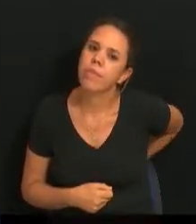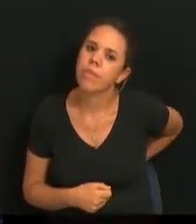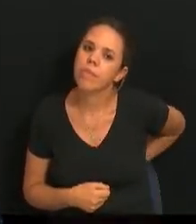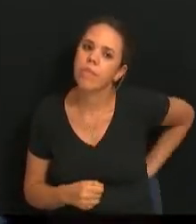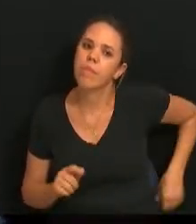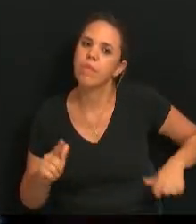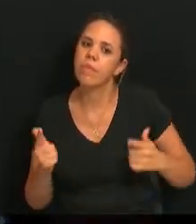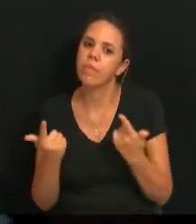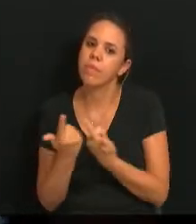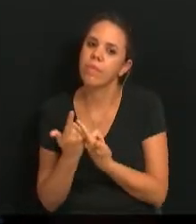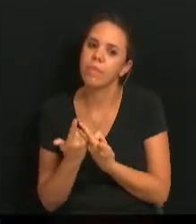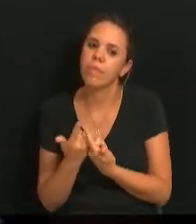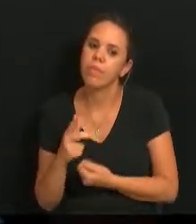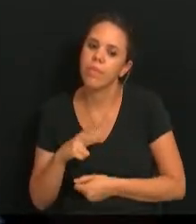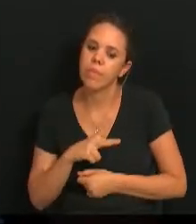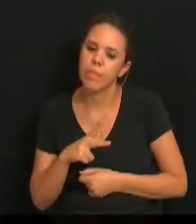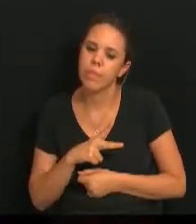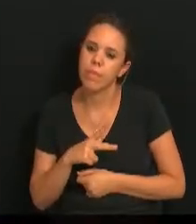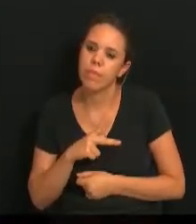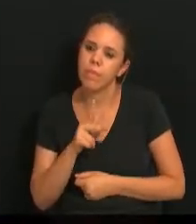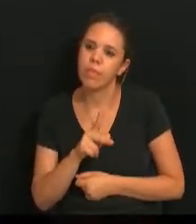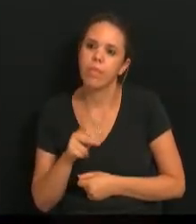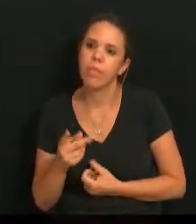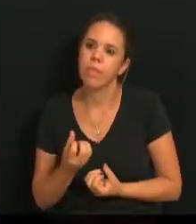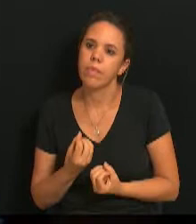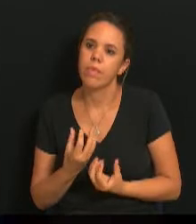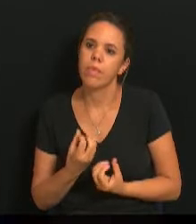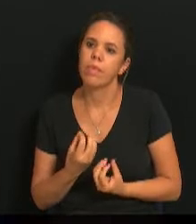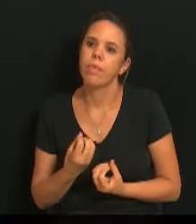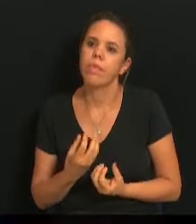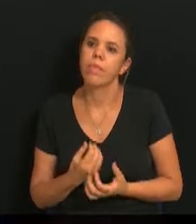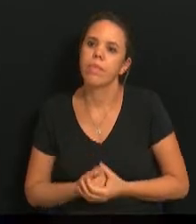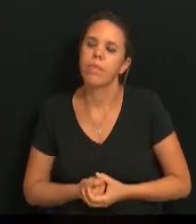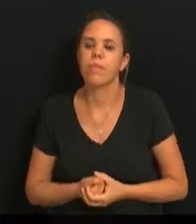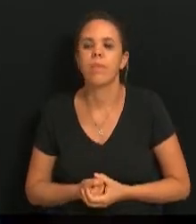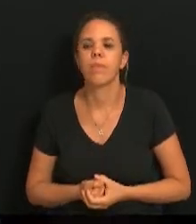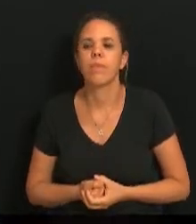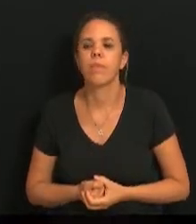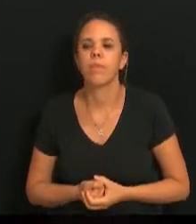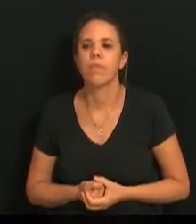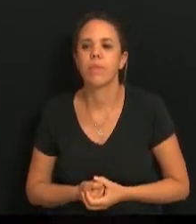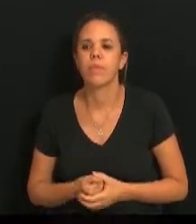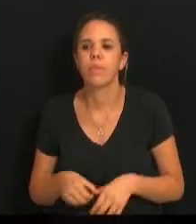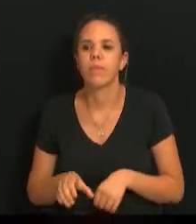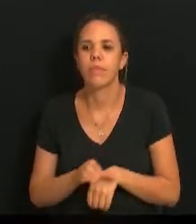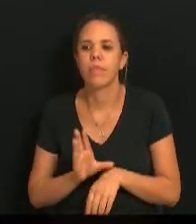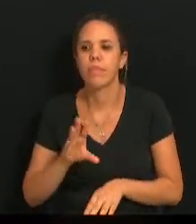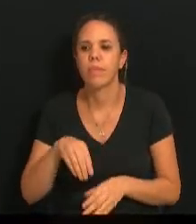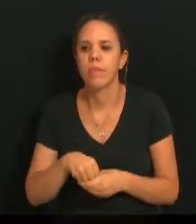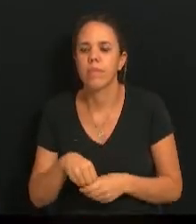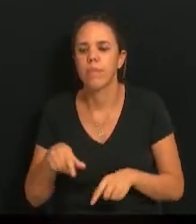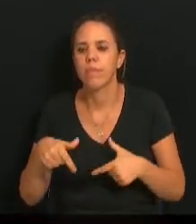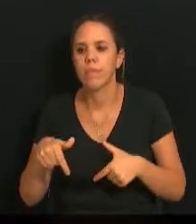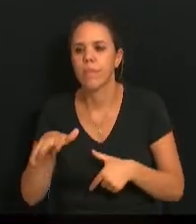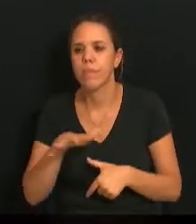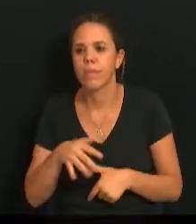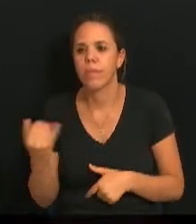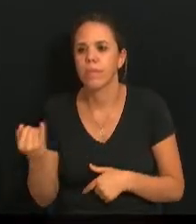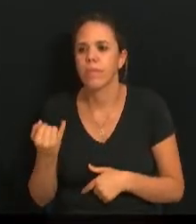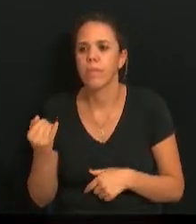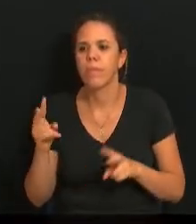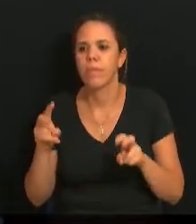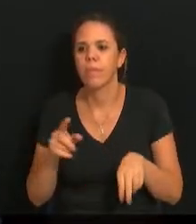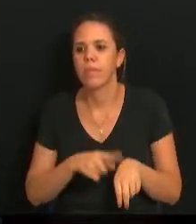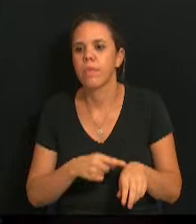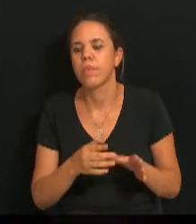gerencial privatista, que é o professor em formação permanente. Isso como um elemento constitutivo do nosso trabalho e, portanto, do tempo da